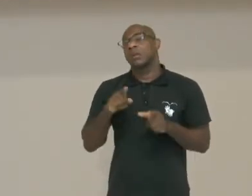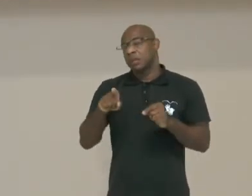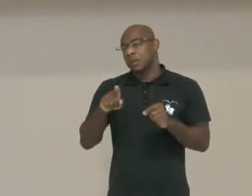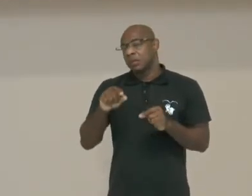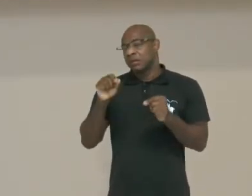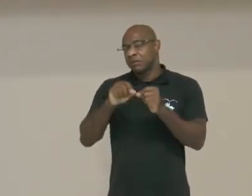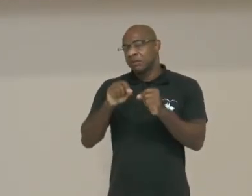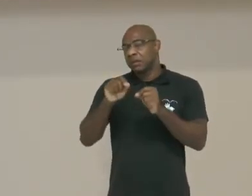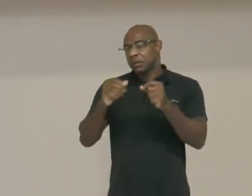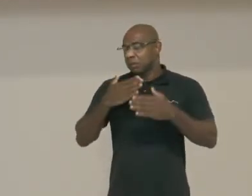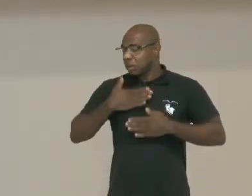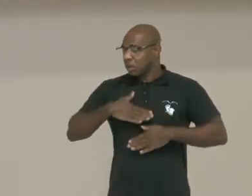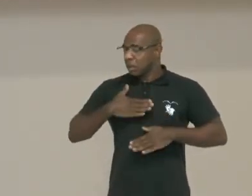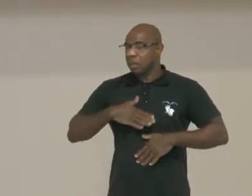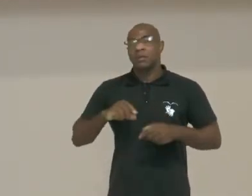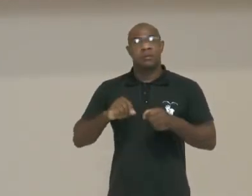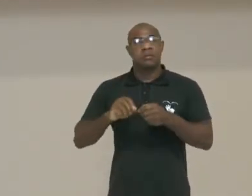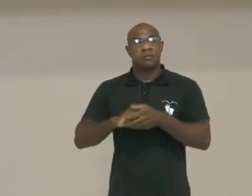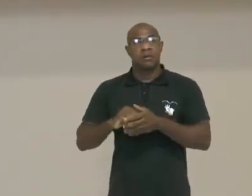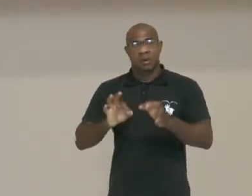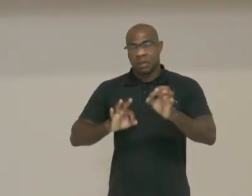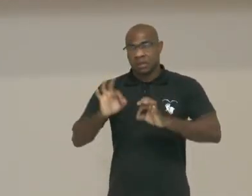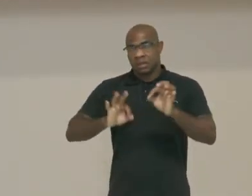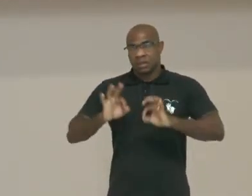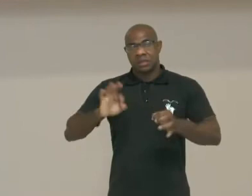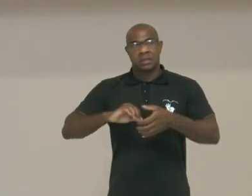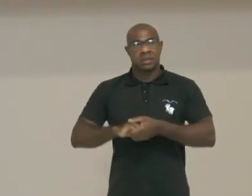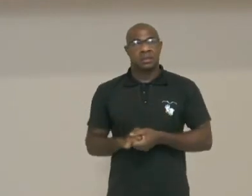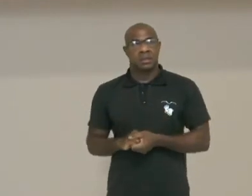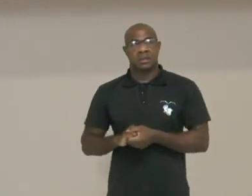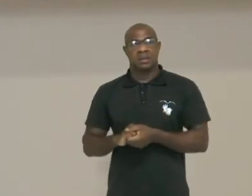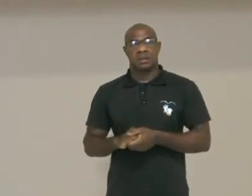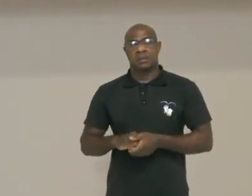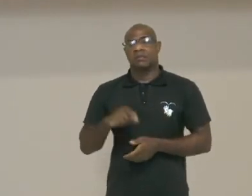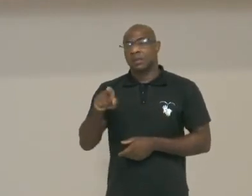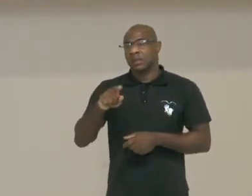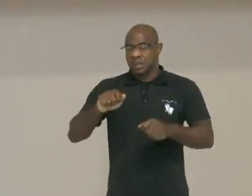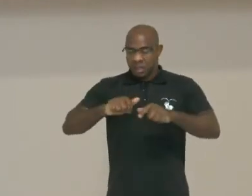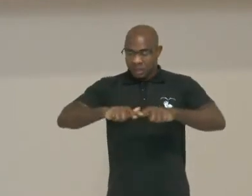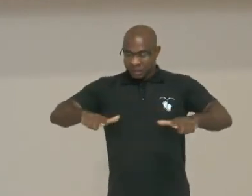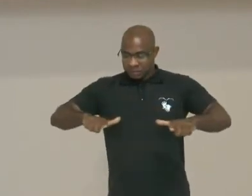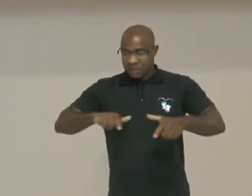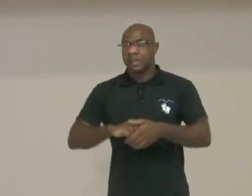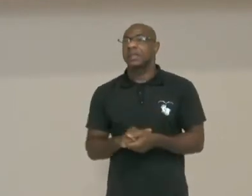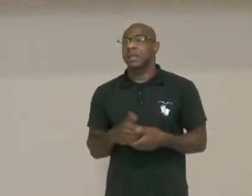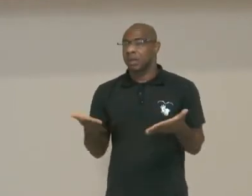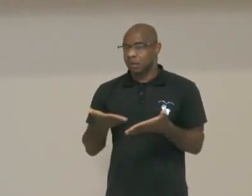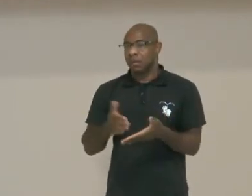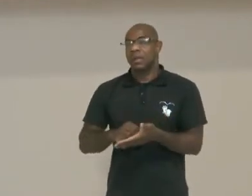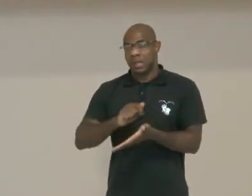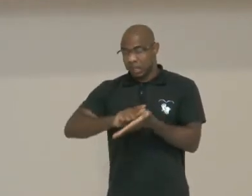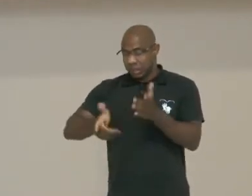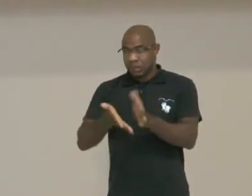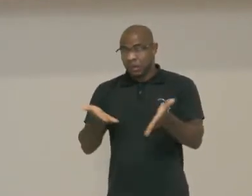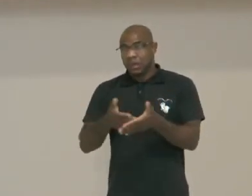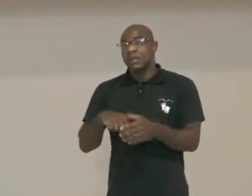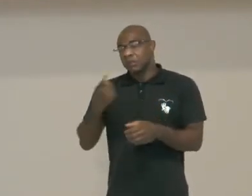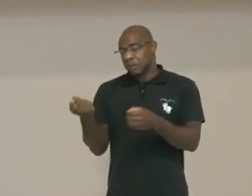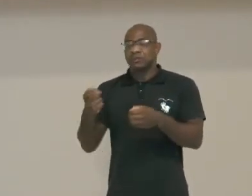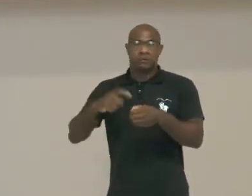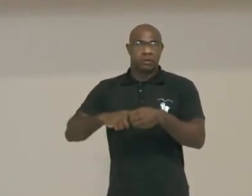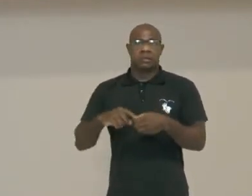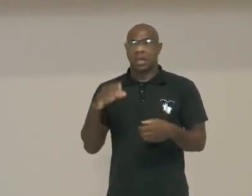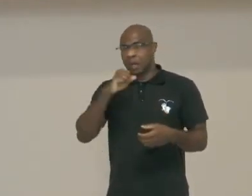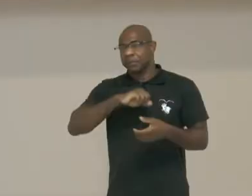de casa e eu aqui vou organizar, dar uma limpadinha, você limpa aí para a mãe não brigar com você e a gente já volta, mas é rapidinho,